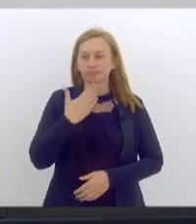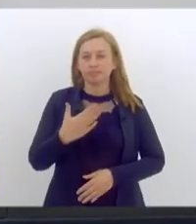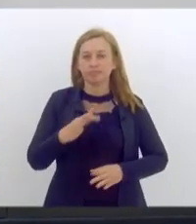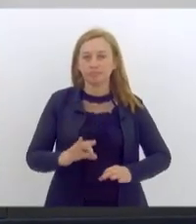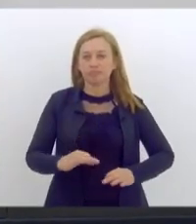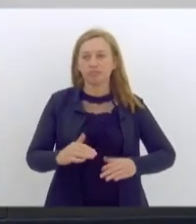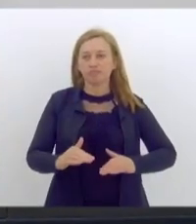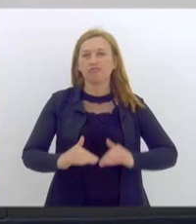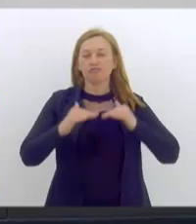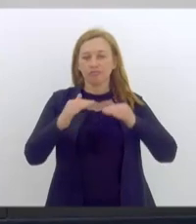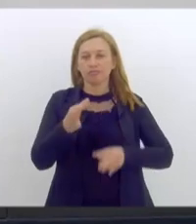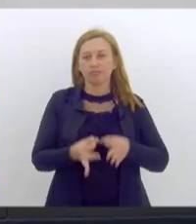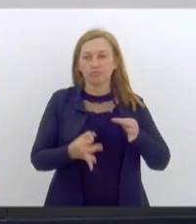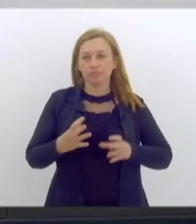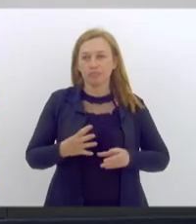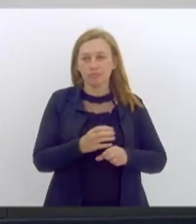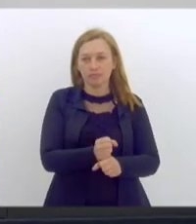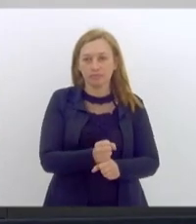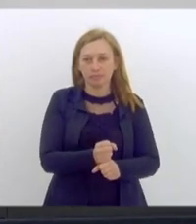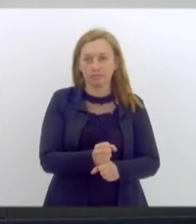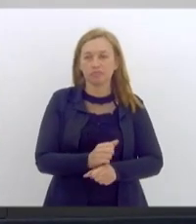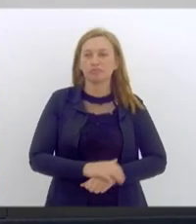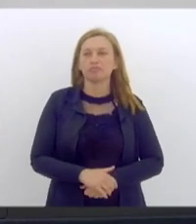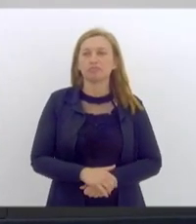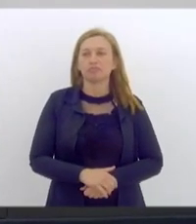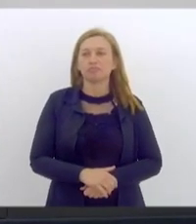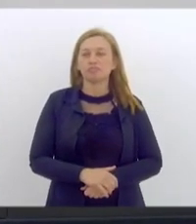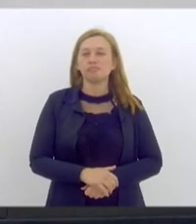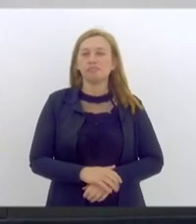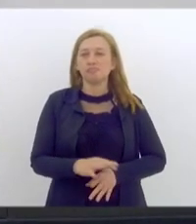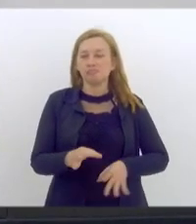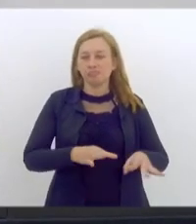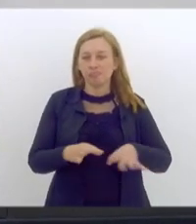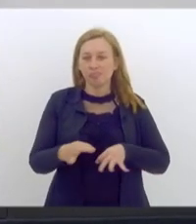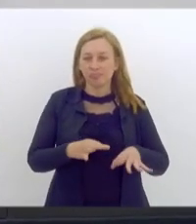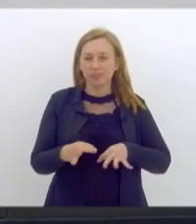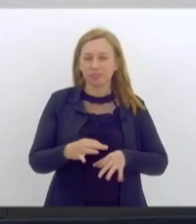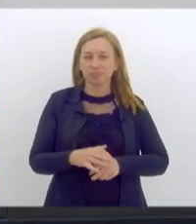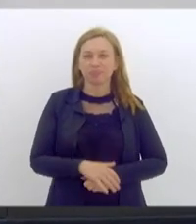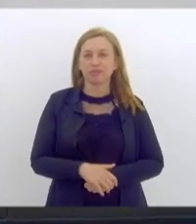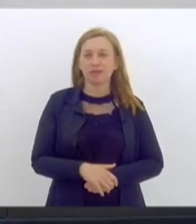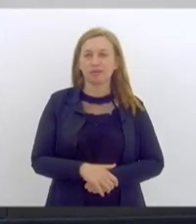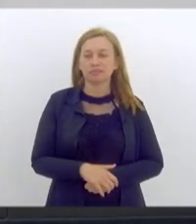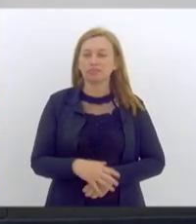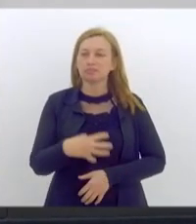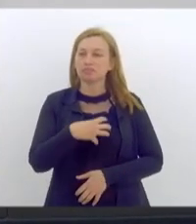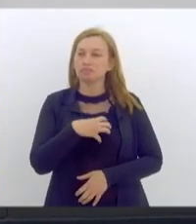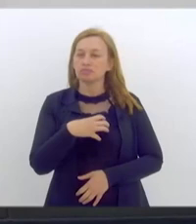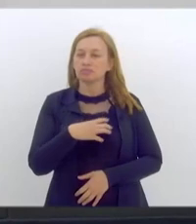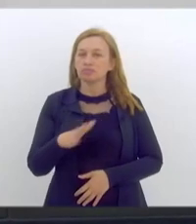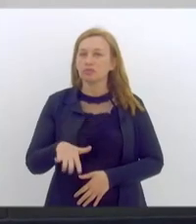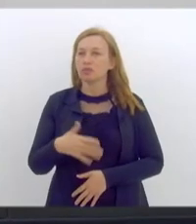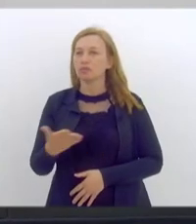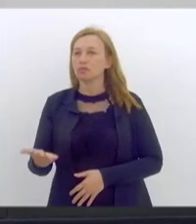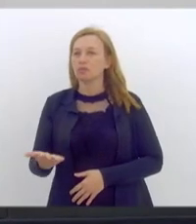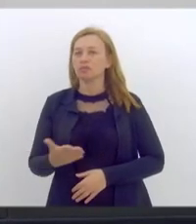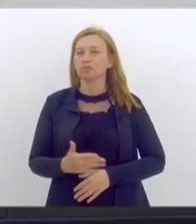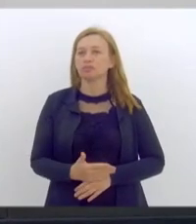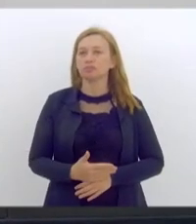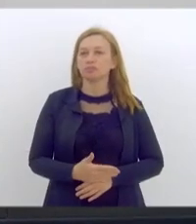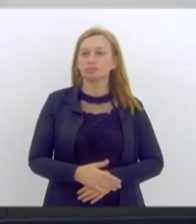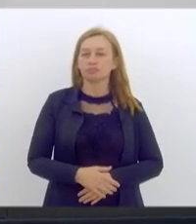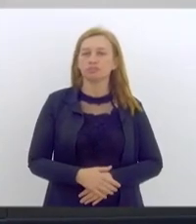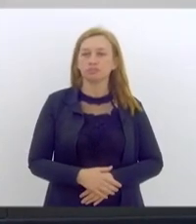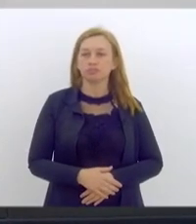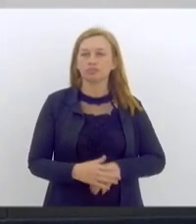de Contas para auditar o programa no sentido de que benefícios Ele